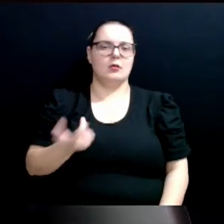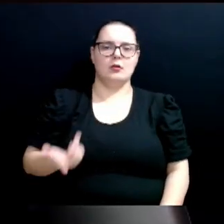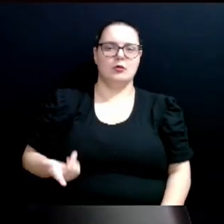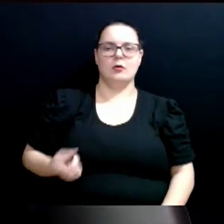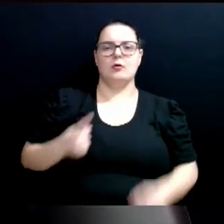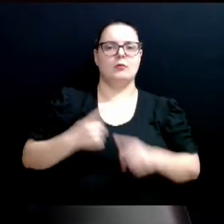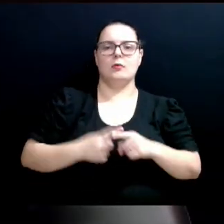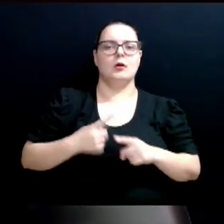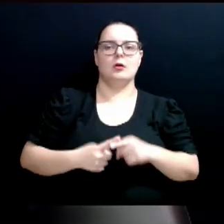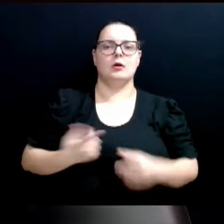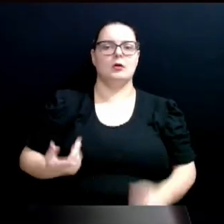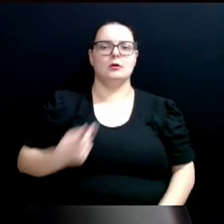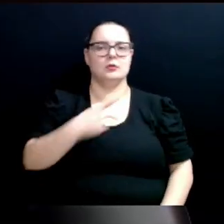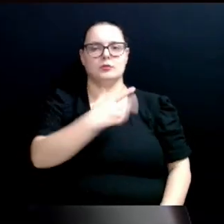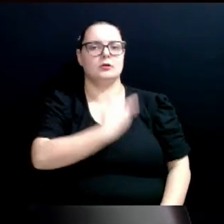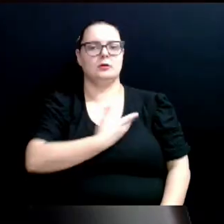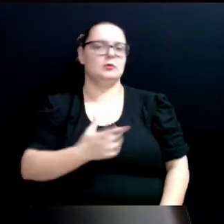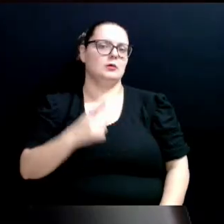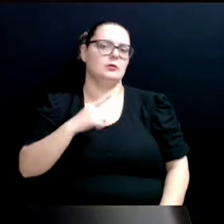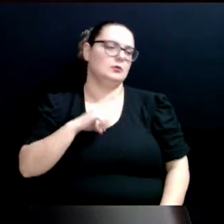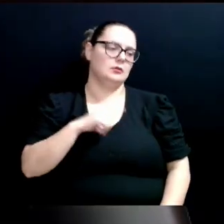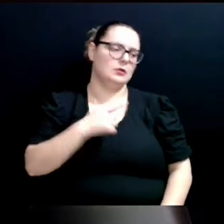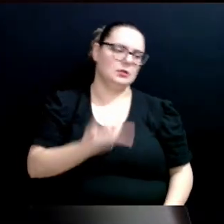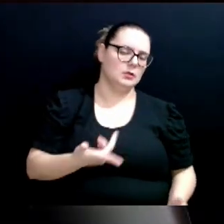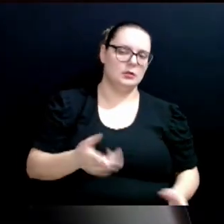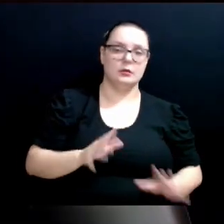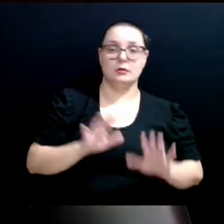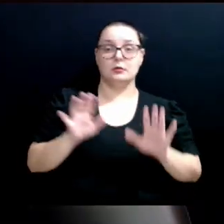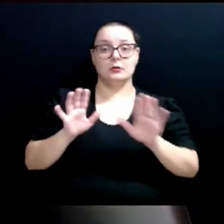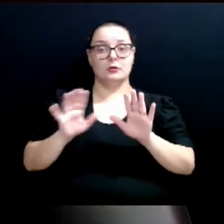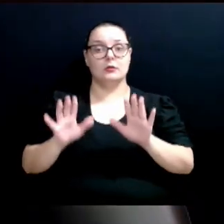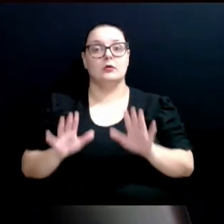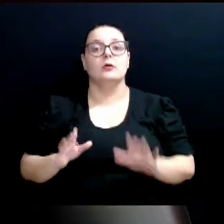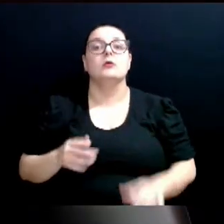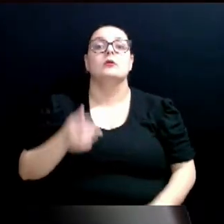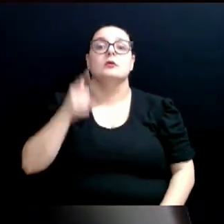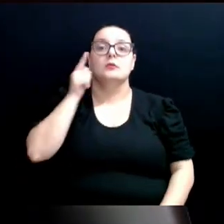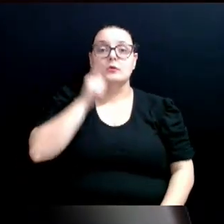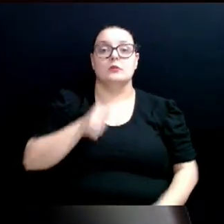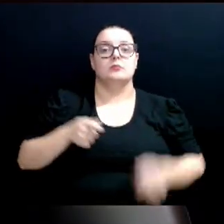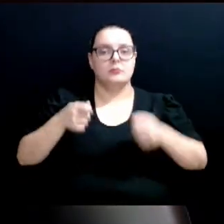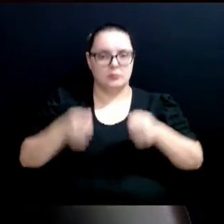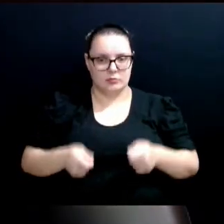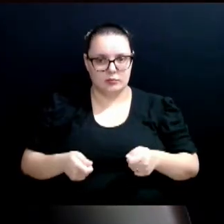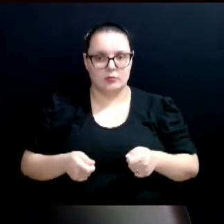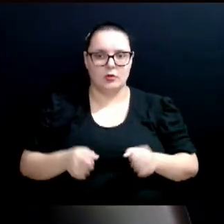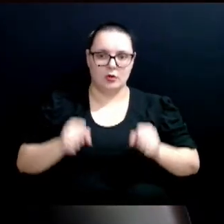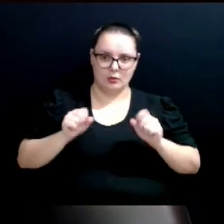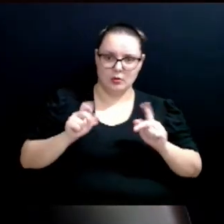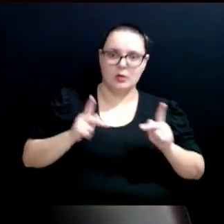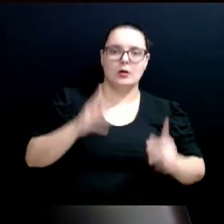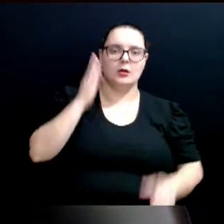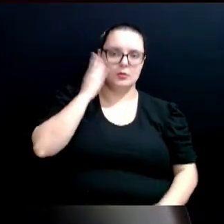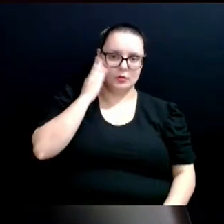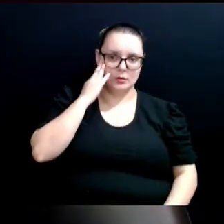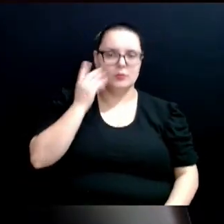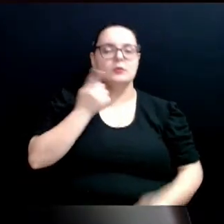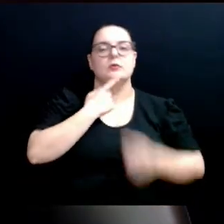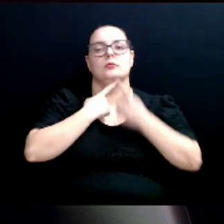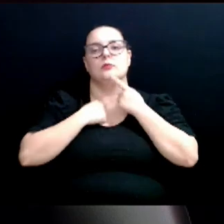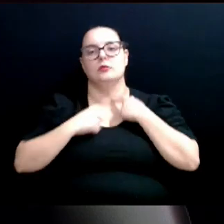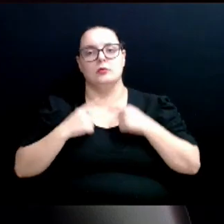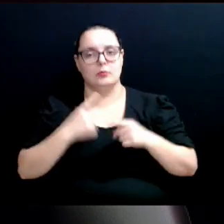amigo tem que você vai ter também. Não, você vai conseguir impor que, tá, eu sei que você está com vontade porque seu amiguinho